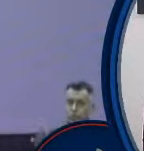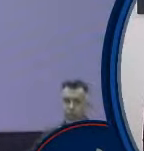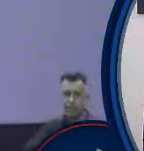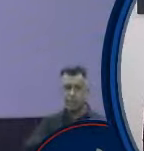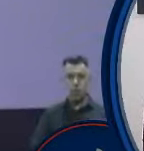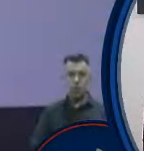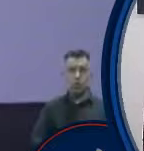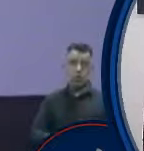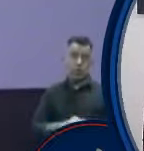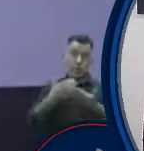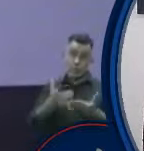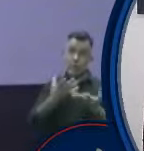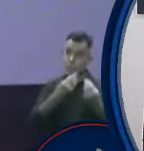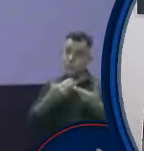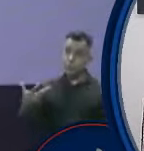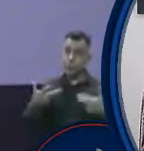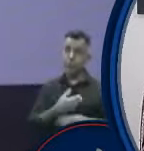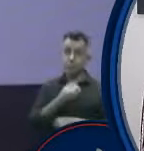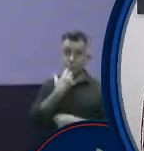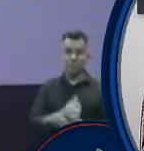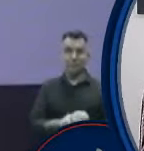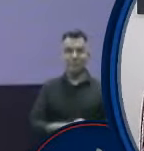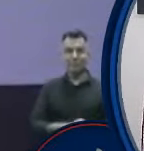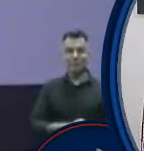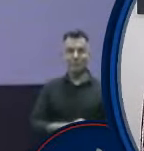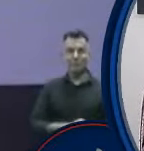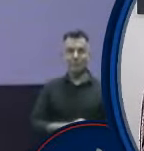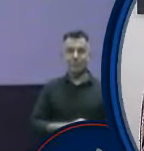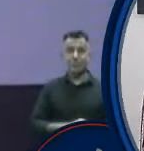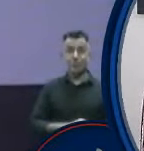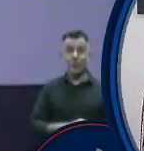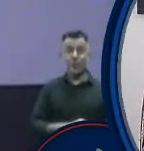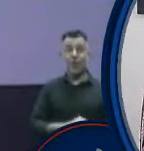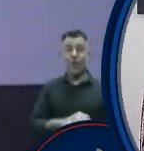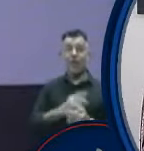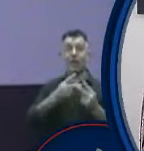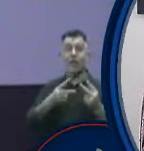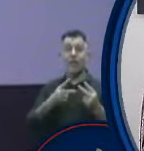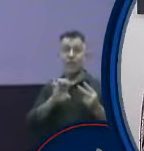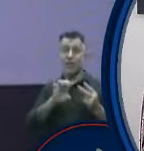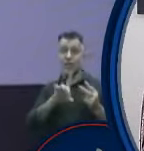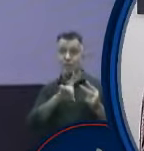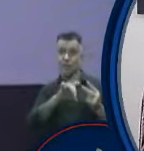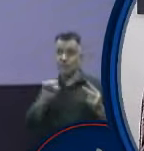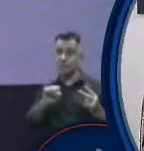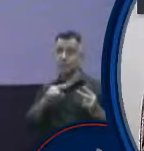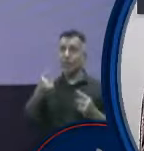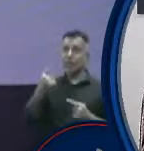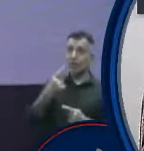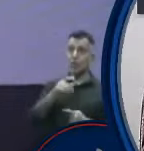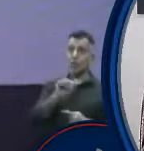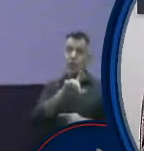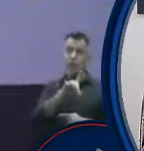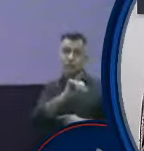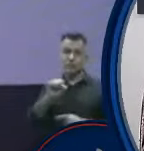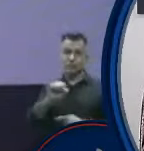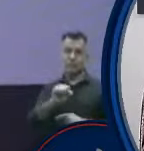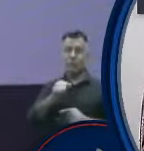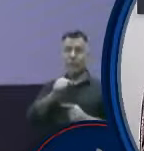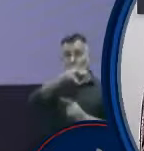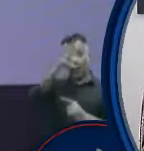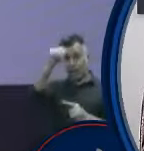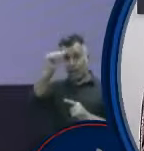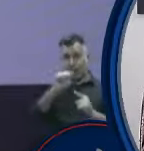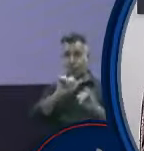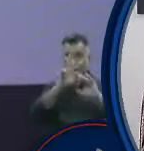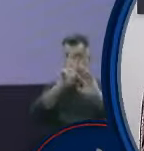respostas. Enfim, tem muita coisa boa. Via Ads. Segundo a linha de Amazon Ads, vamos lançar uma